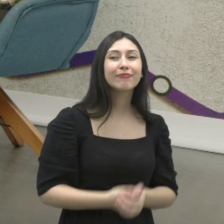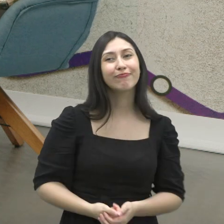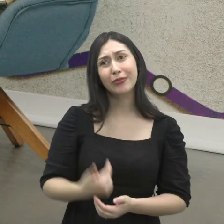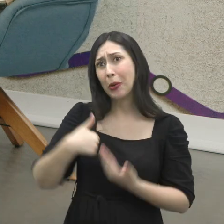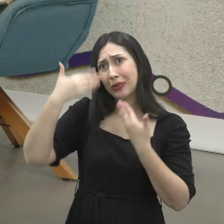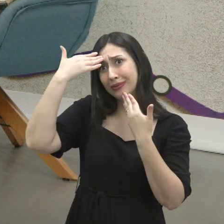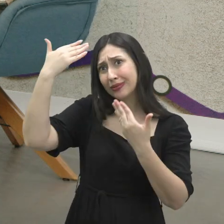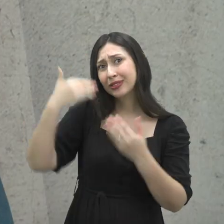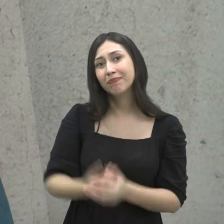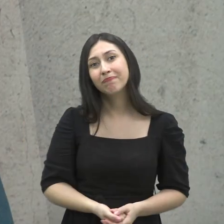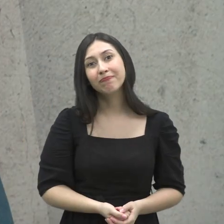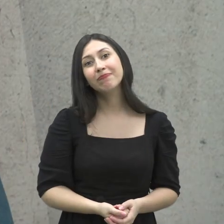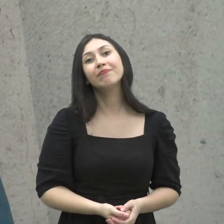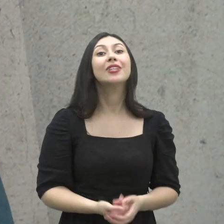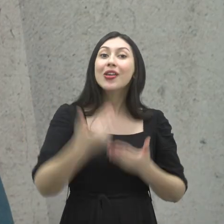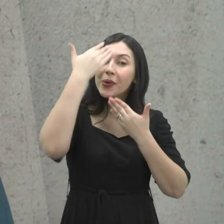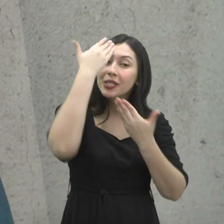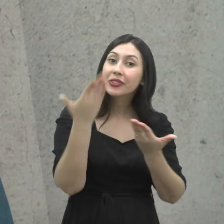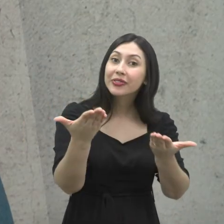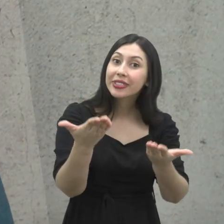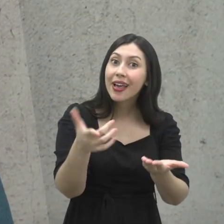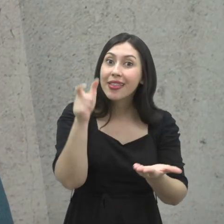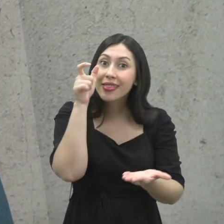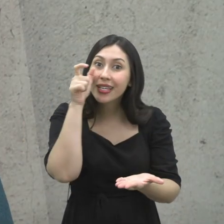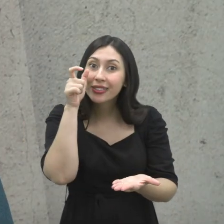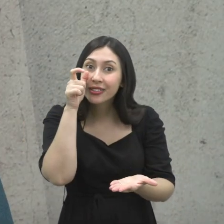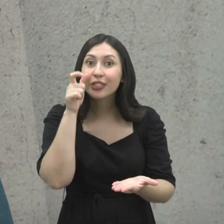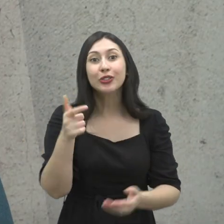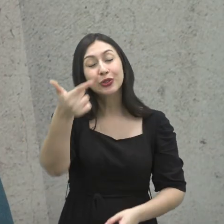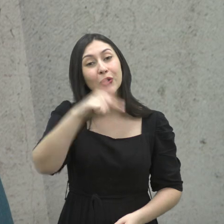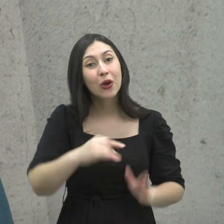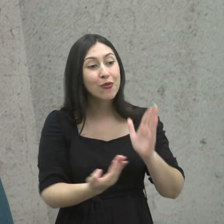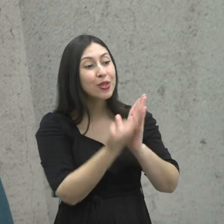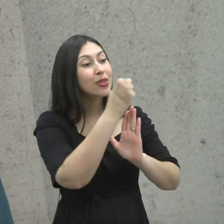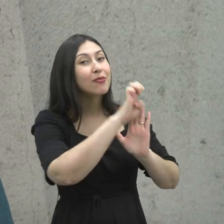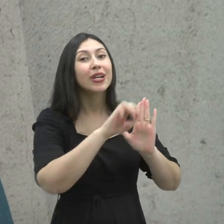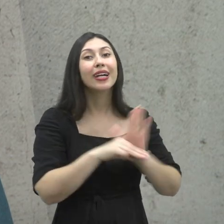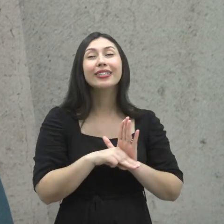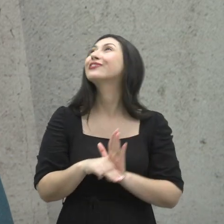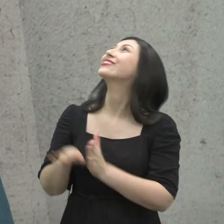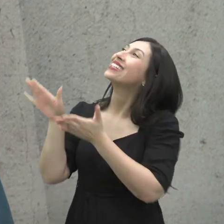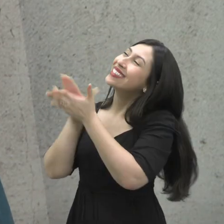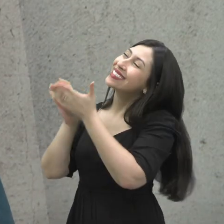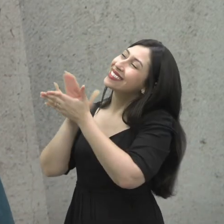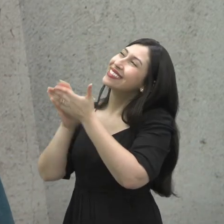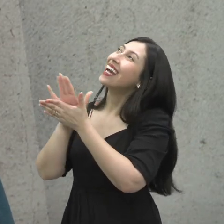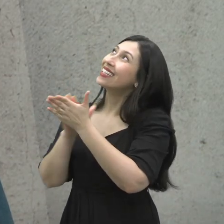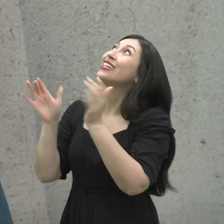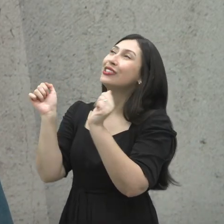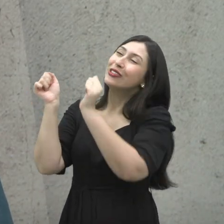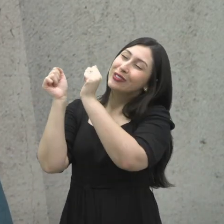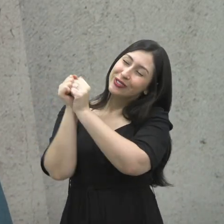vez. Obrigada, eu. E, eu quero agradecer a sua companhia também, viu, por embarcar em mais uma Estação Mercado com a gente. Tamires, obrigada, viu,